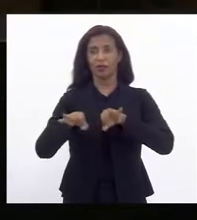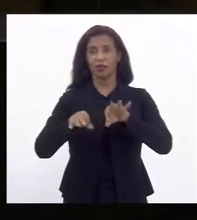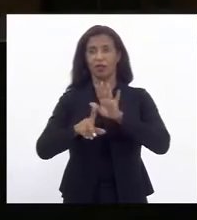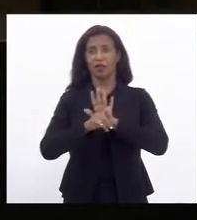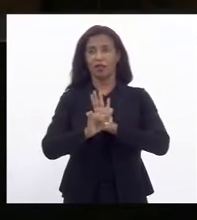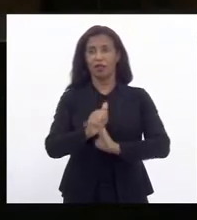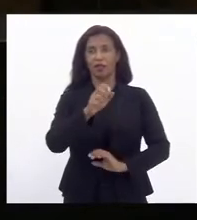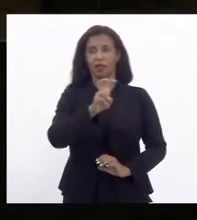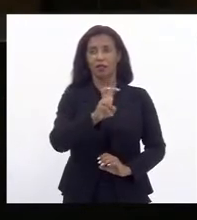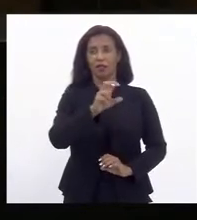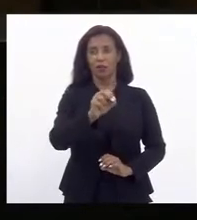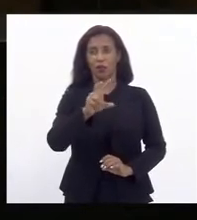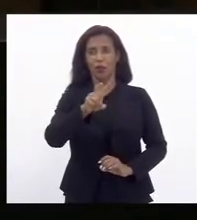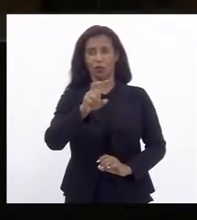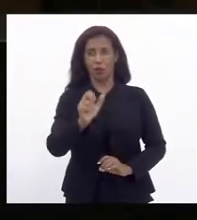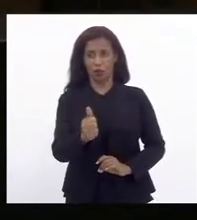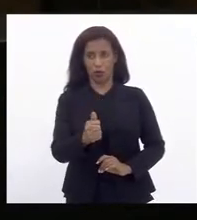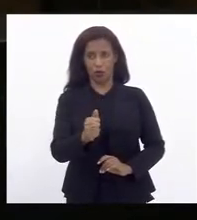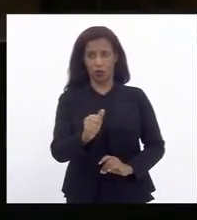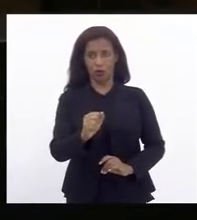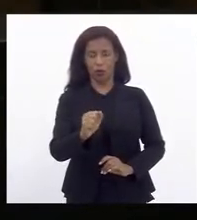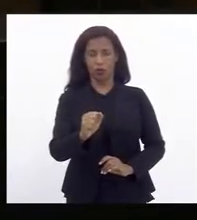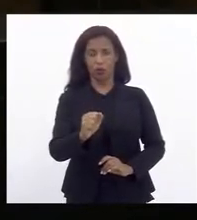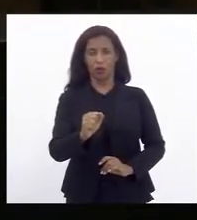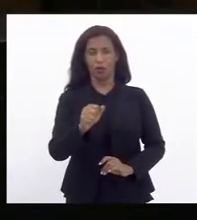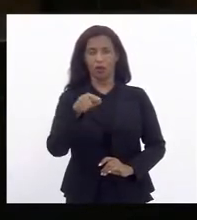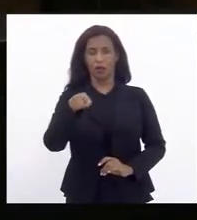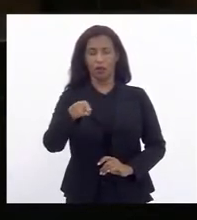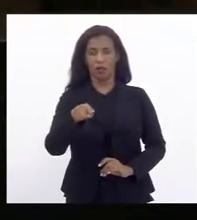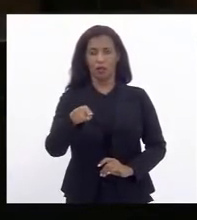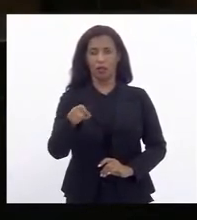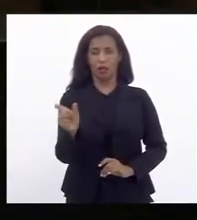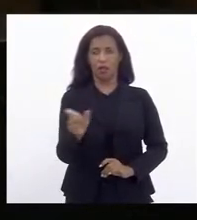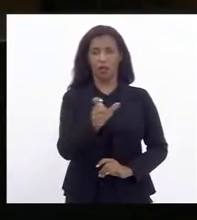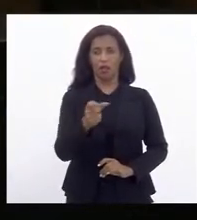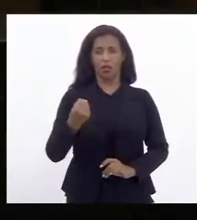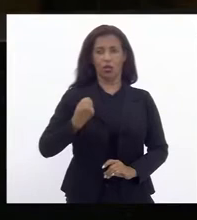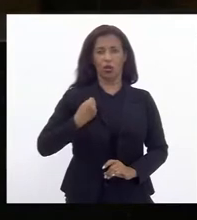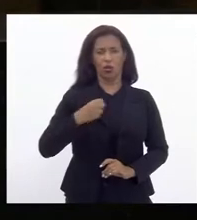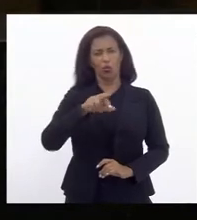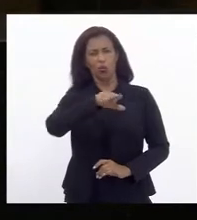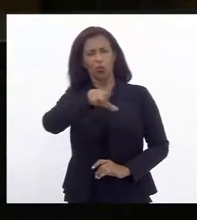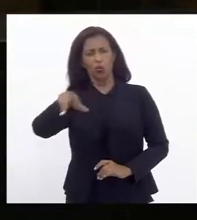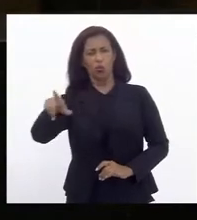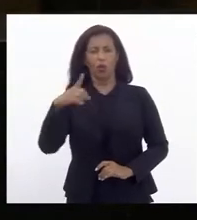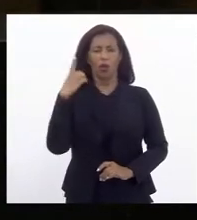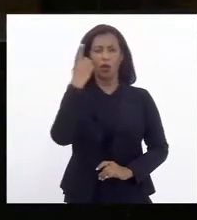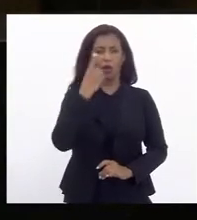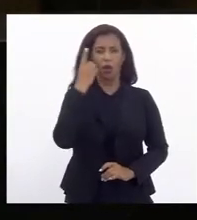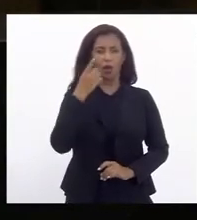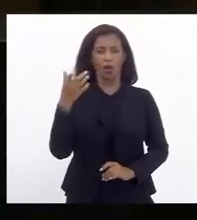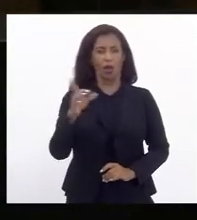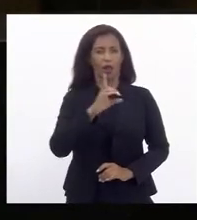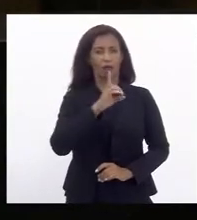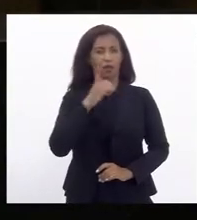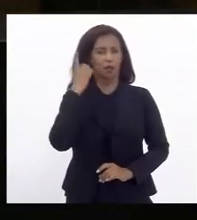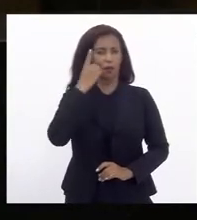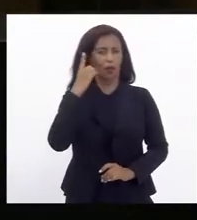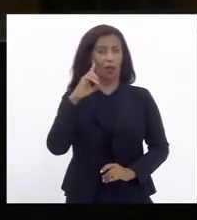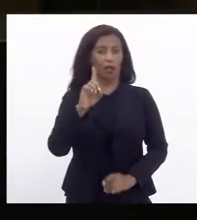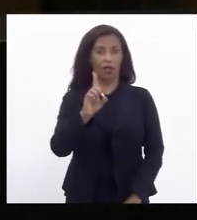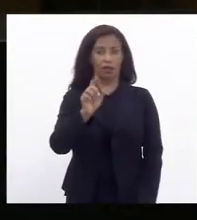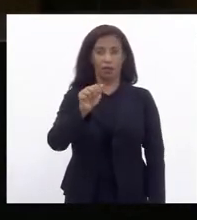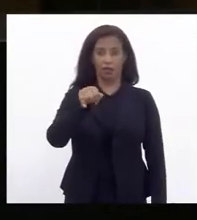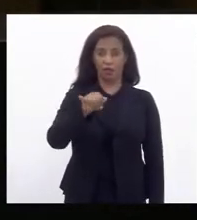lei 5058, que é da lavra de inúmeros deputados, dentre eles a deputada Dani